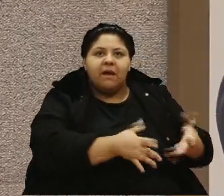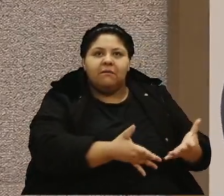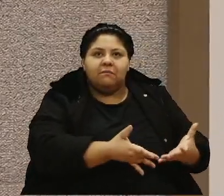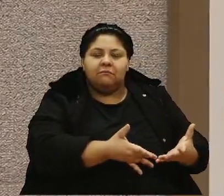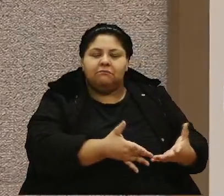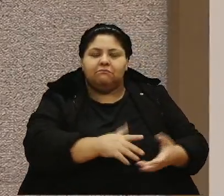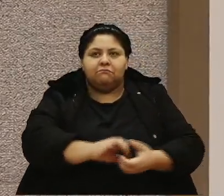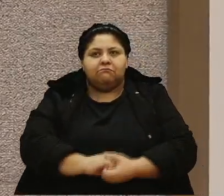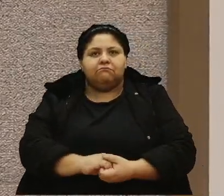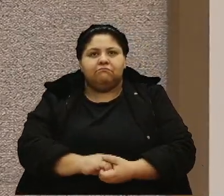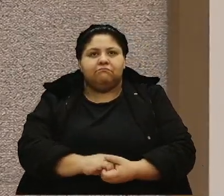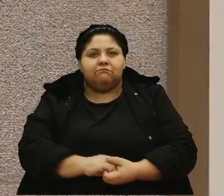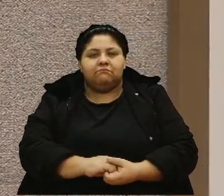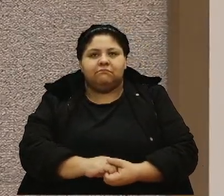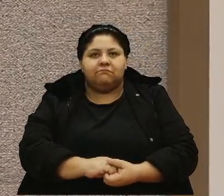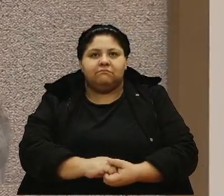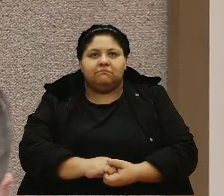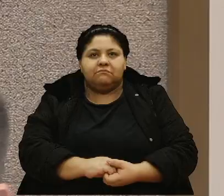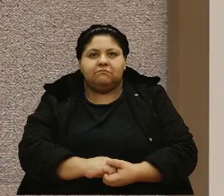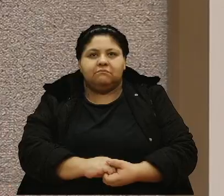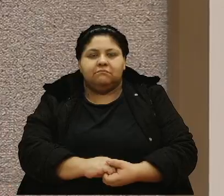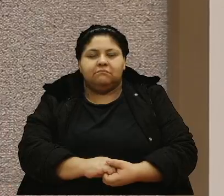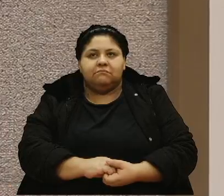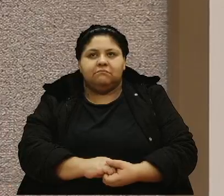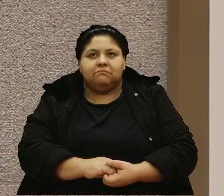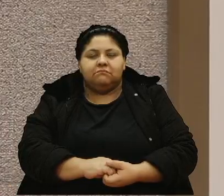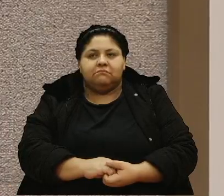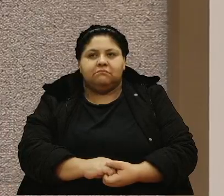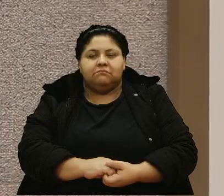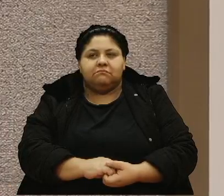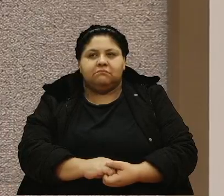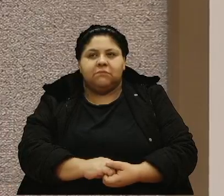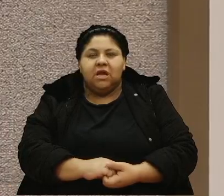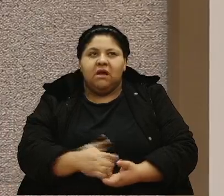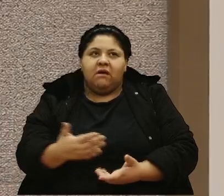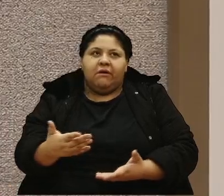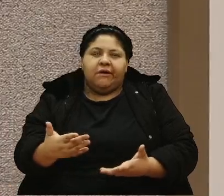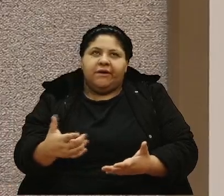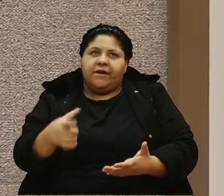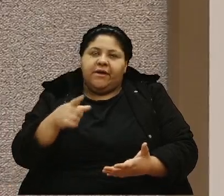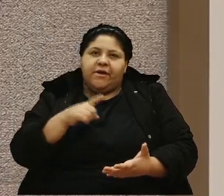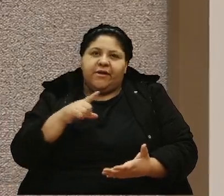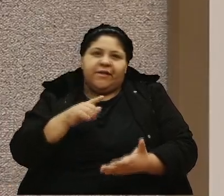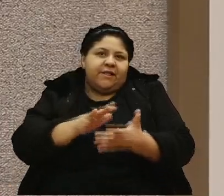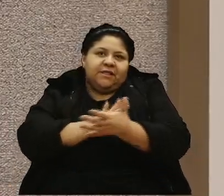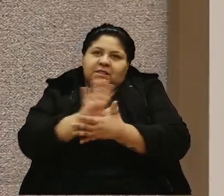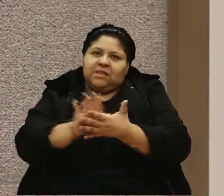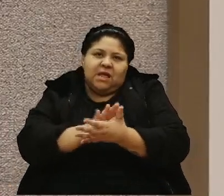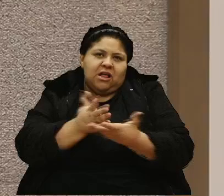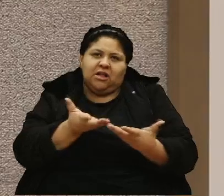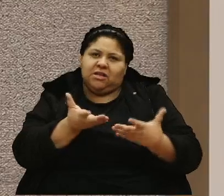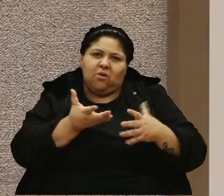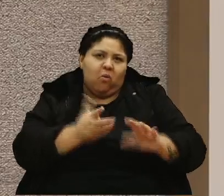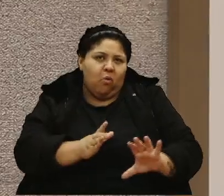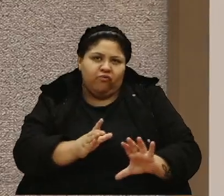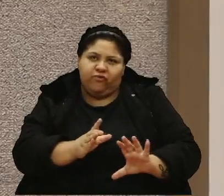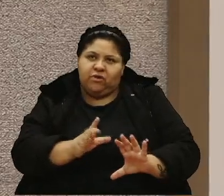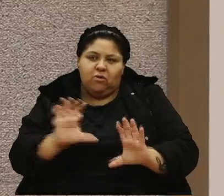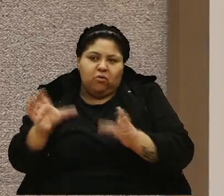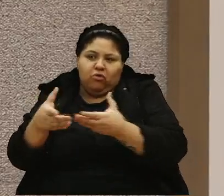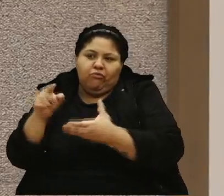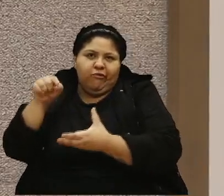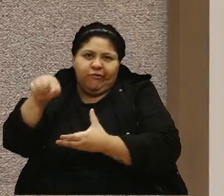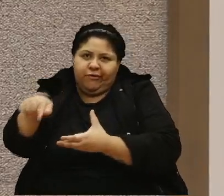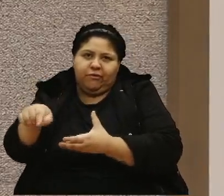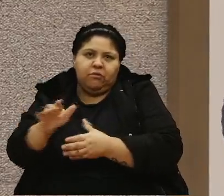né? Então, além disso, eu não tenho absolutamente nada contra os catadores, tá? Pelo amor de